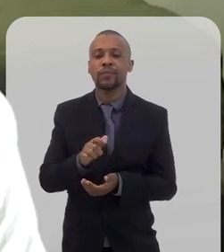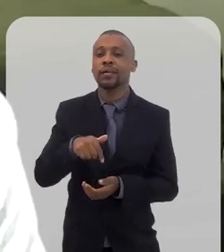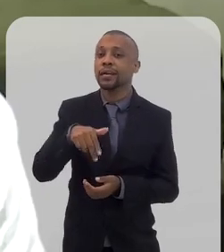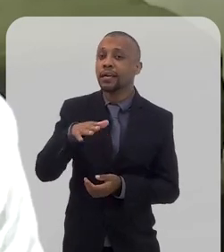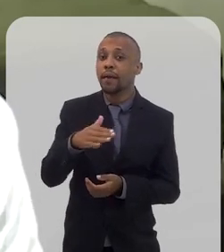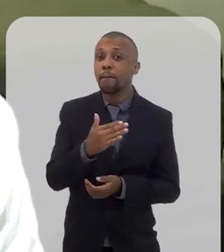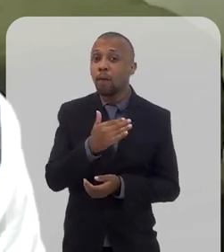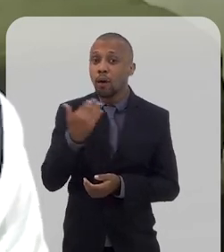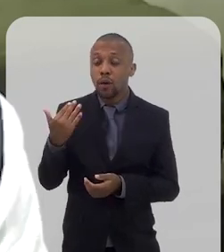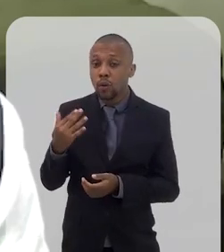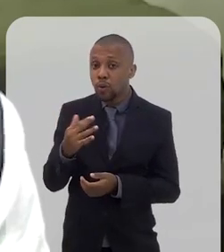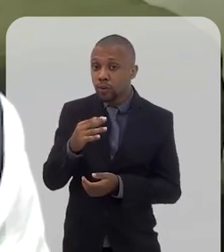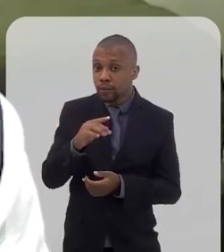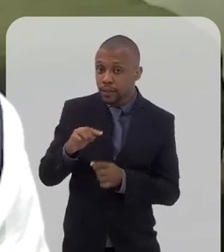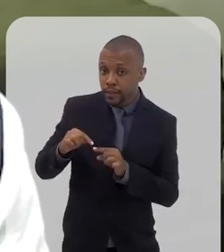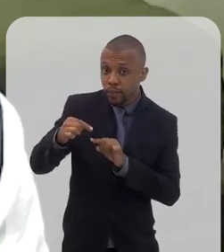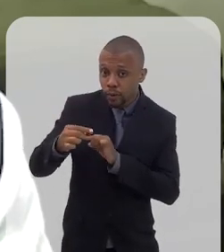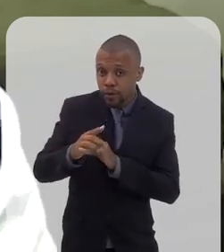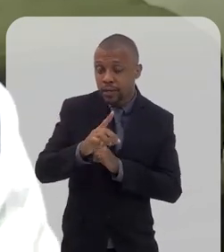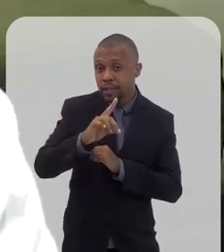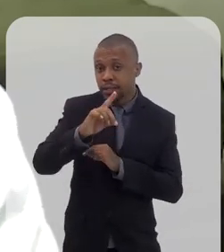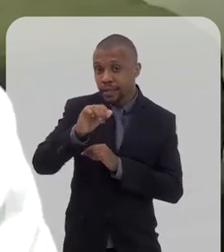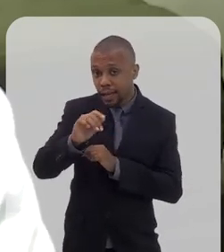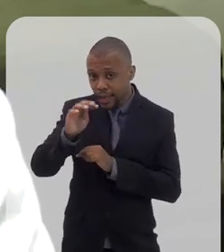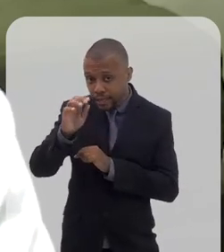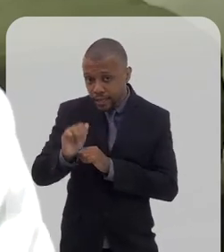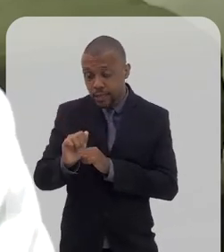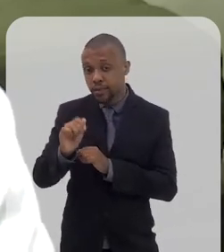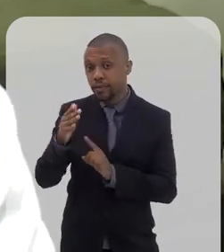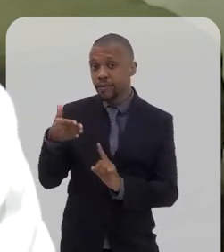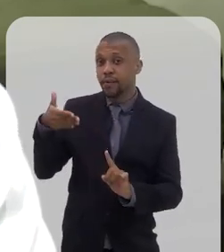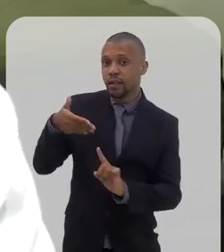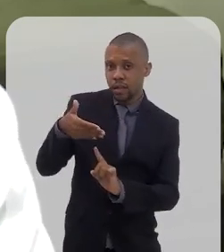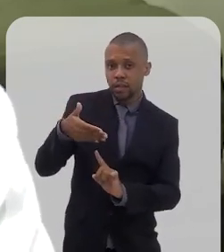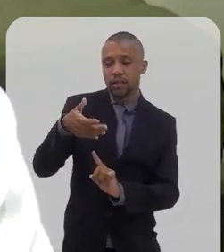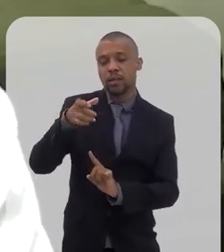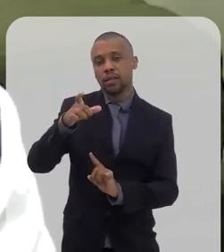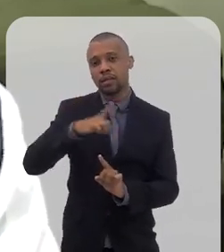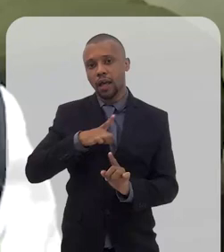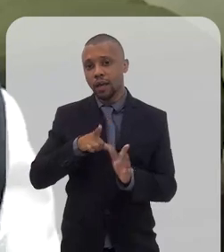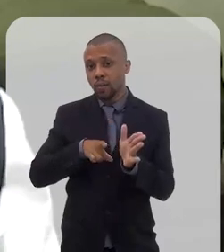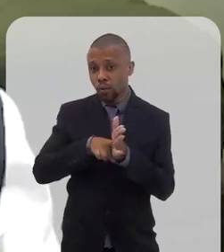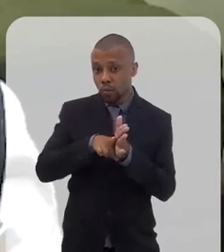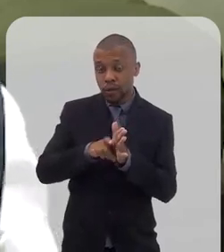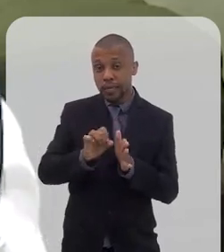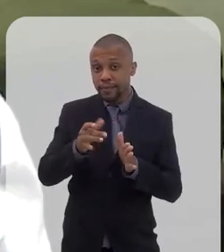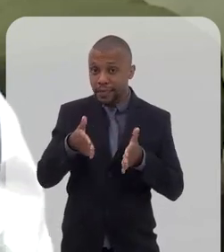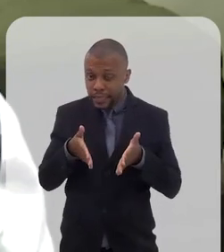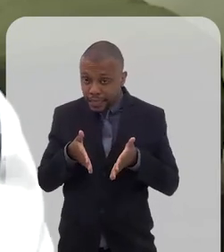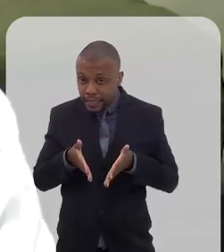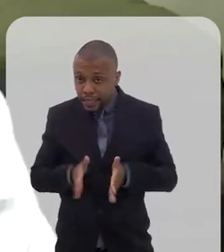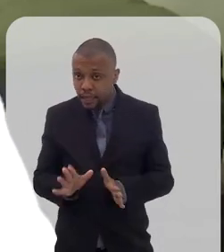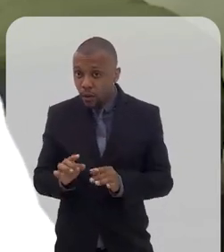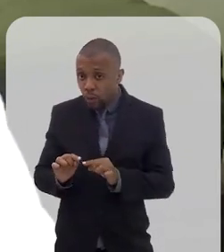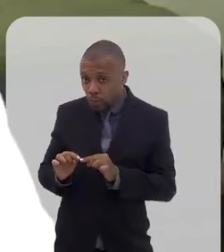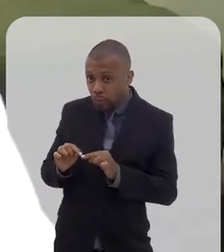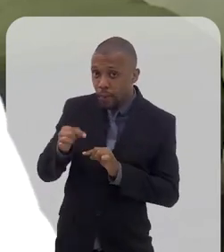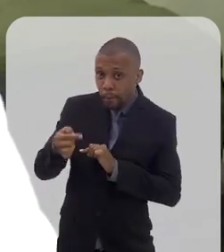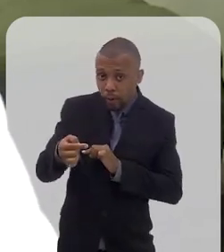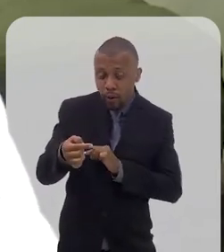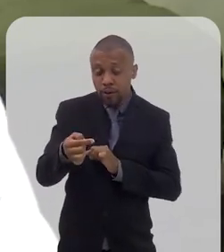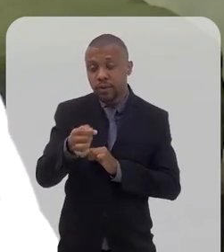quem faleceu depois da data de referência é recenseado, e quem nasceu depois não é. Ou